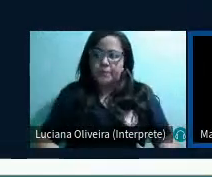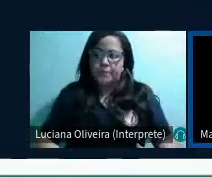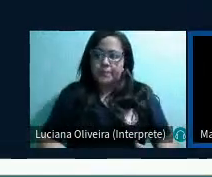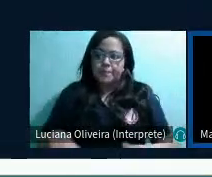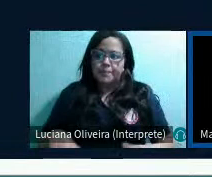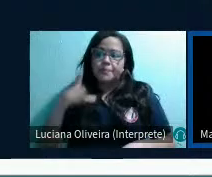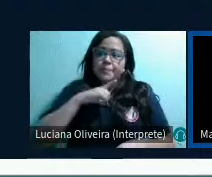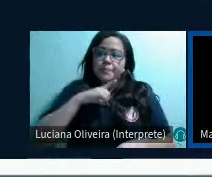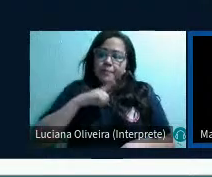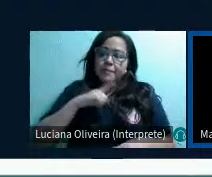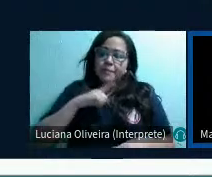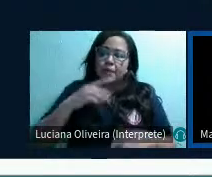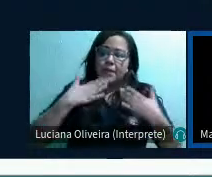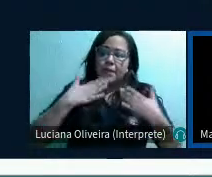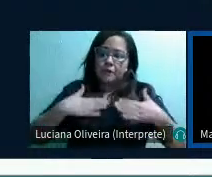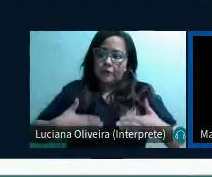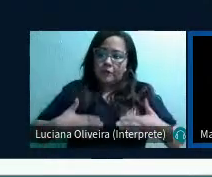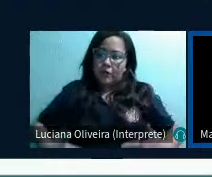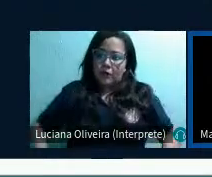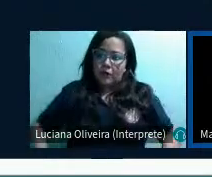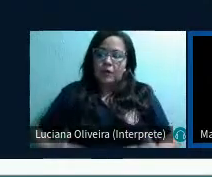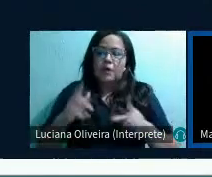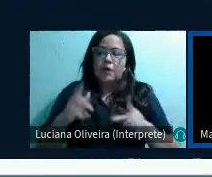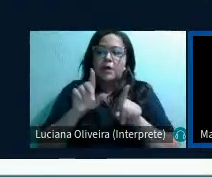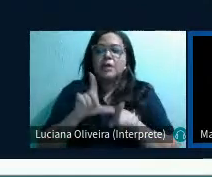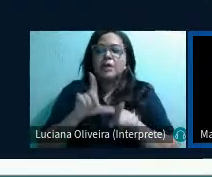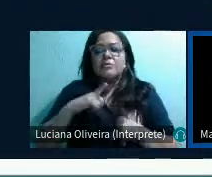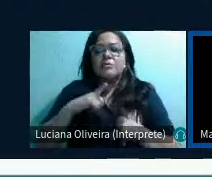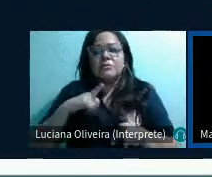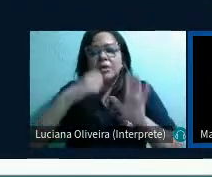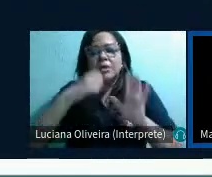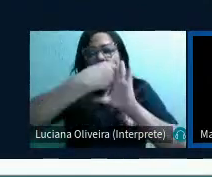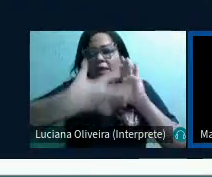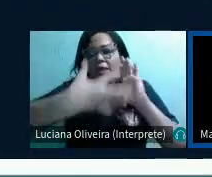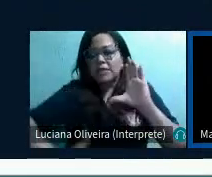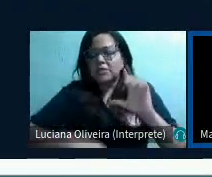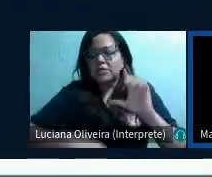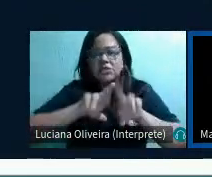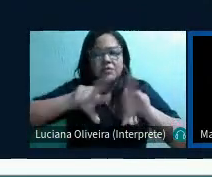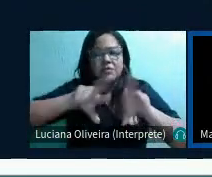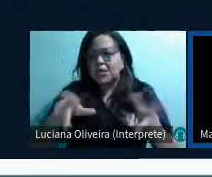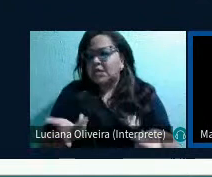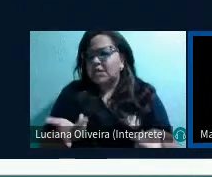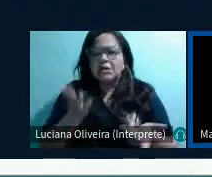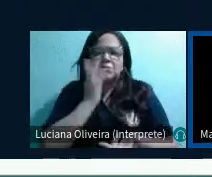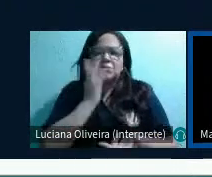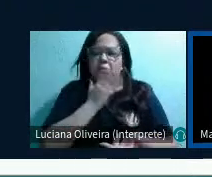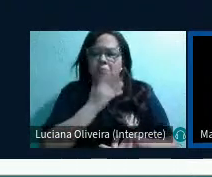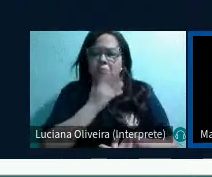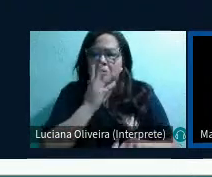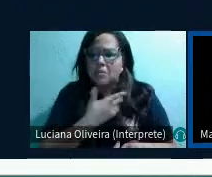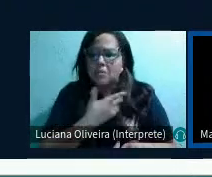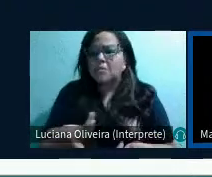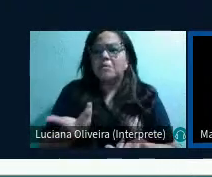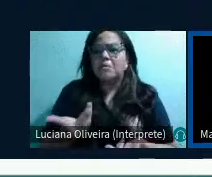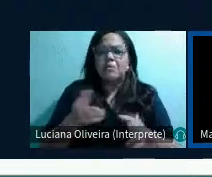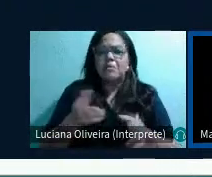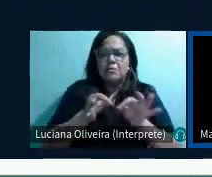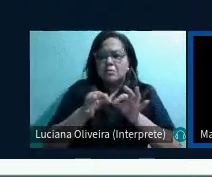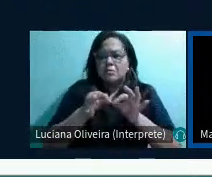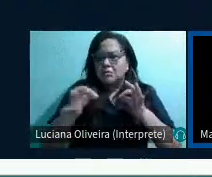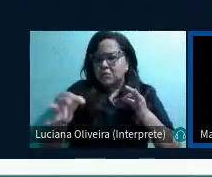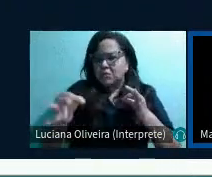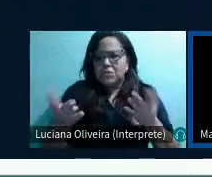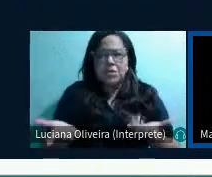externo ele é formado por várias características diferentes, né? A cor, as distâncias que o robô está de determinada